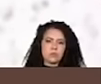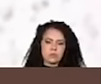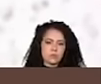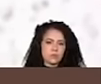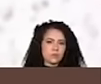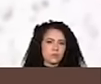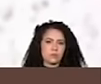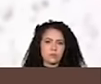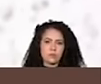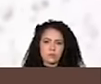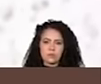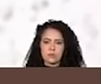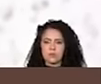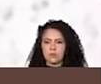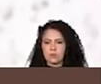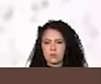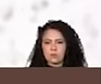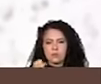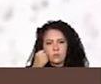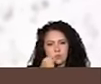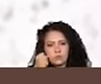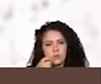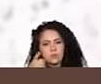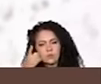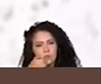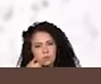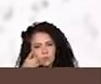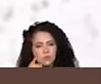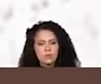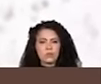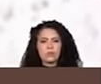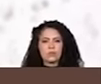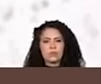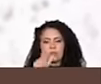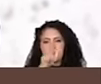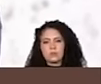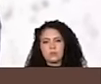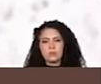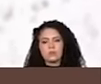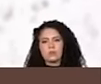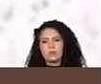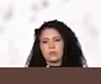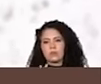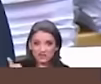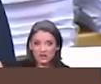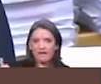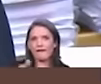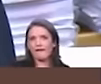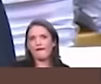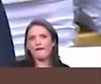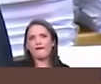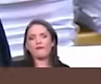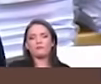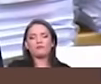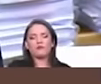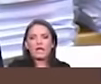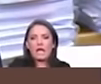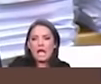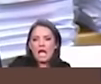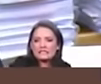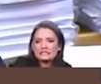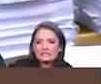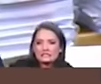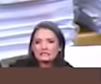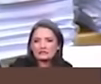em defesa de Moraes maduro após as reportagens durante intervenção no plenário do